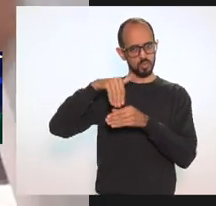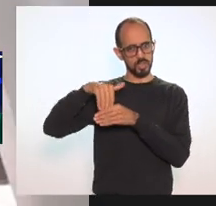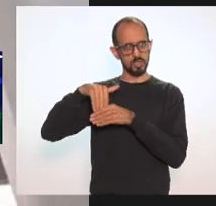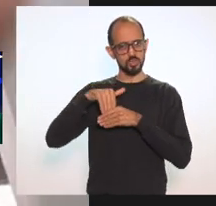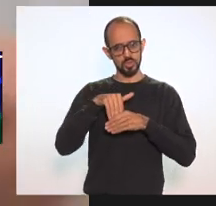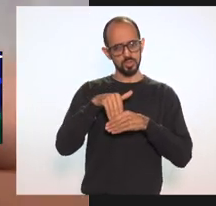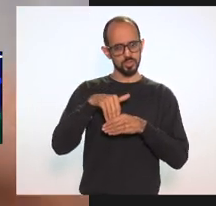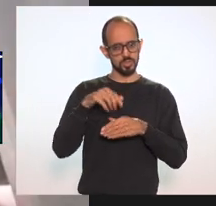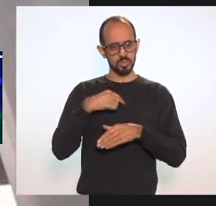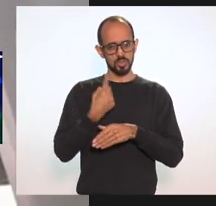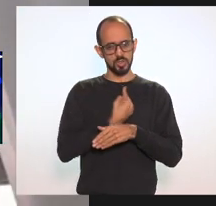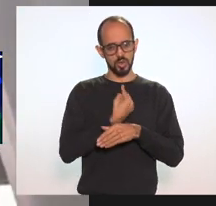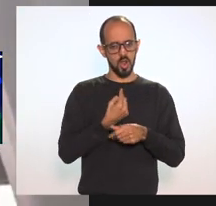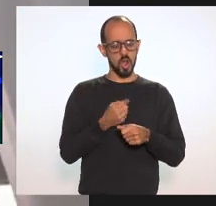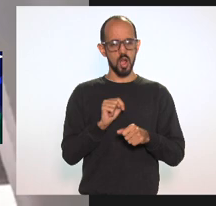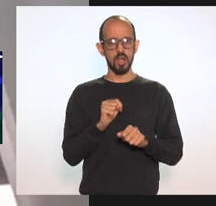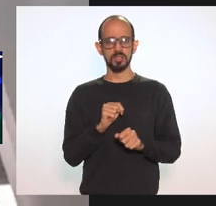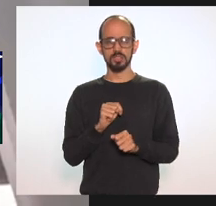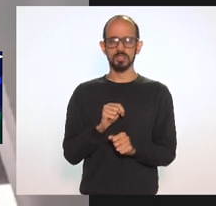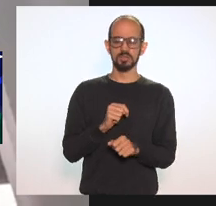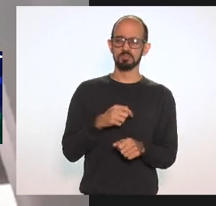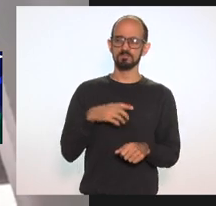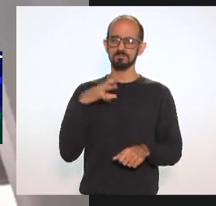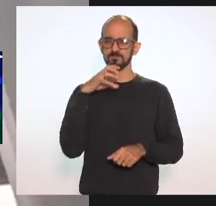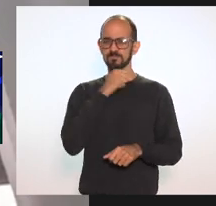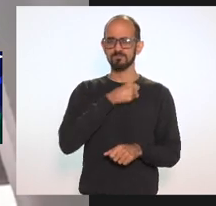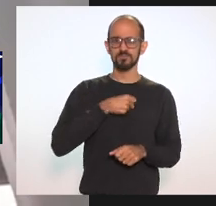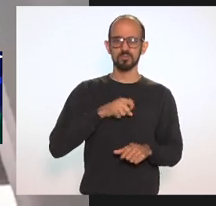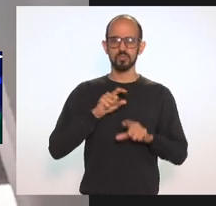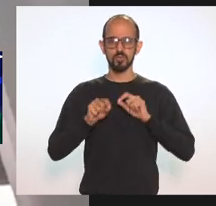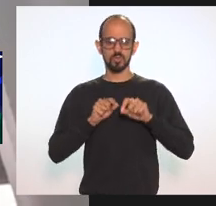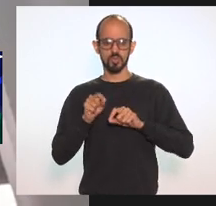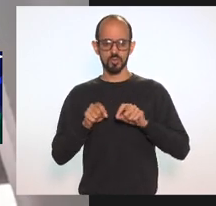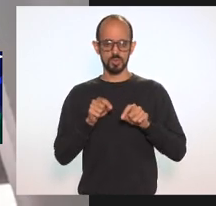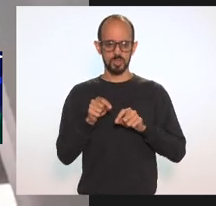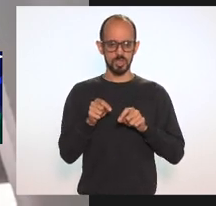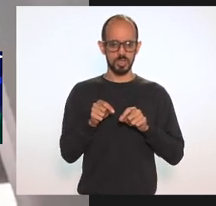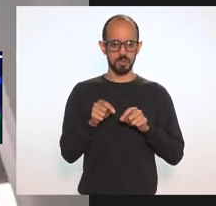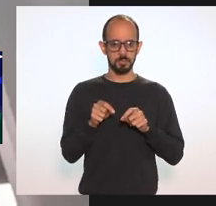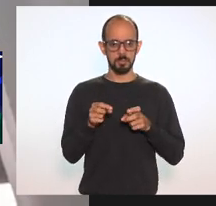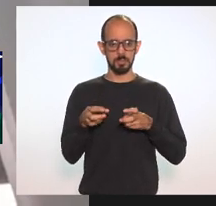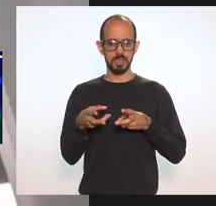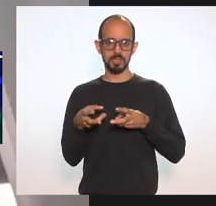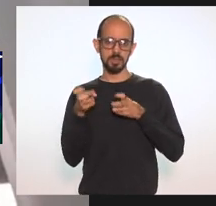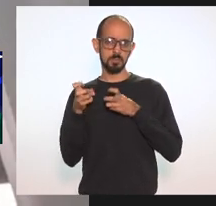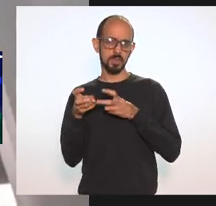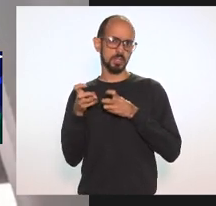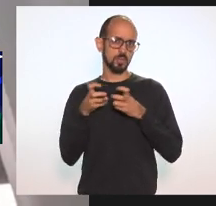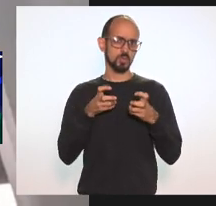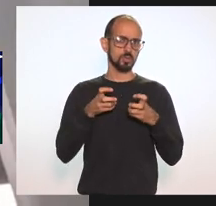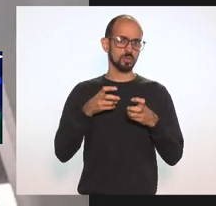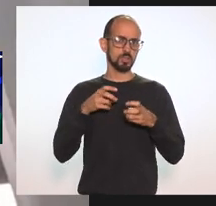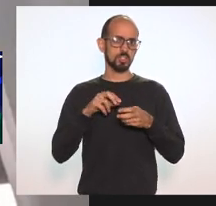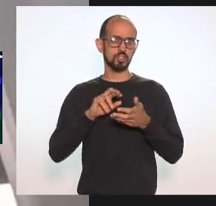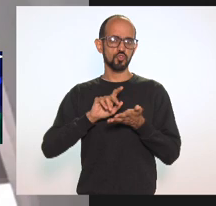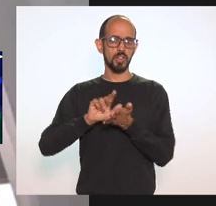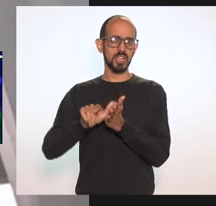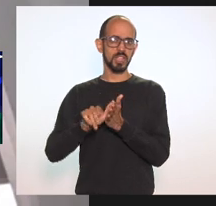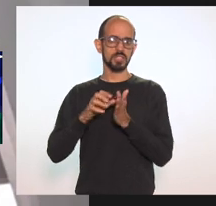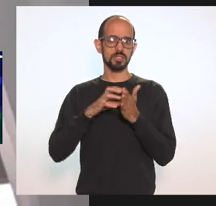que a gente acaba num consenso consenso inclusive é entre deputados entre partidos o que